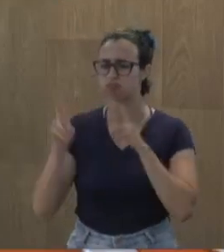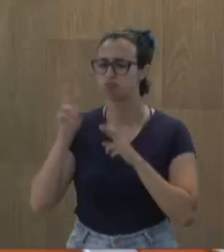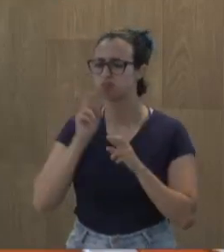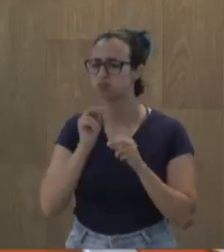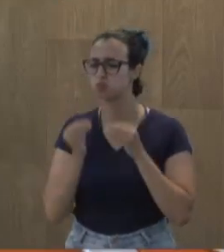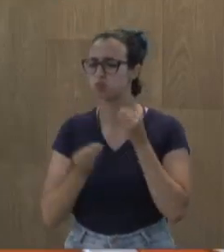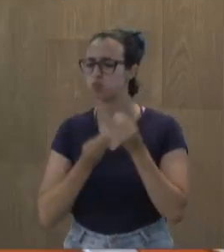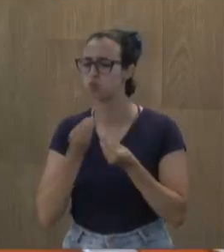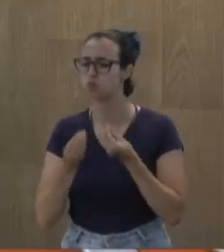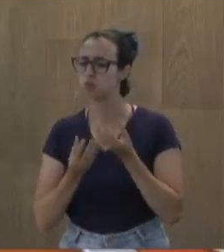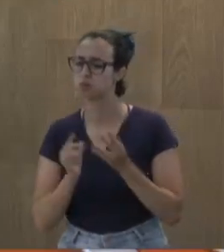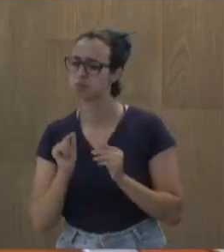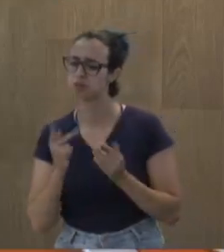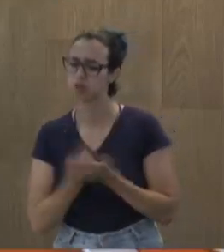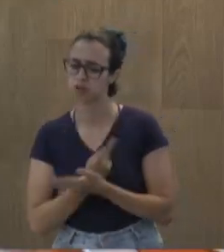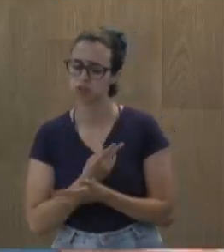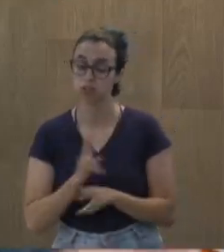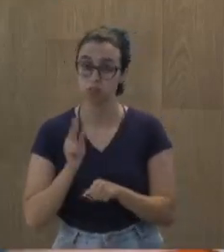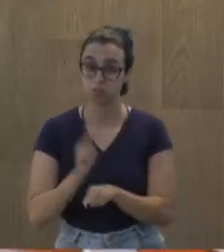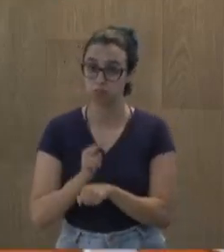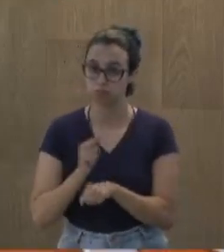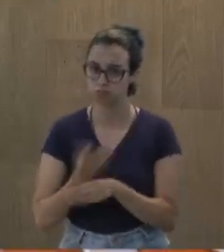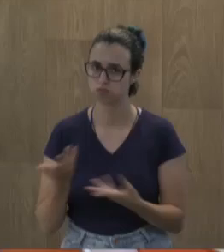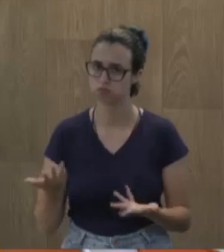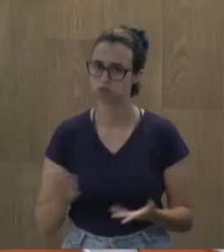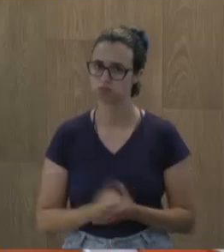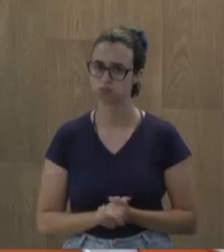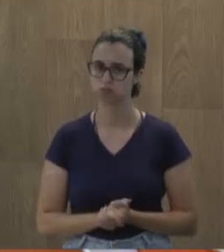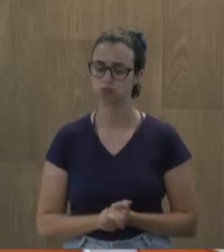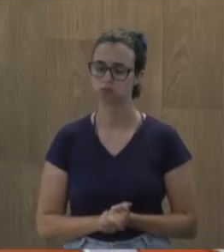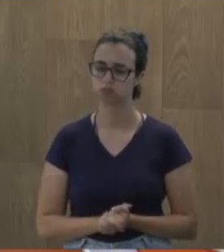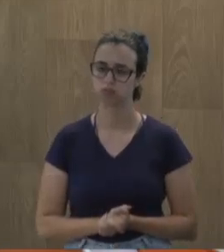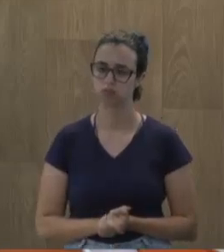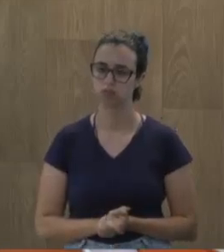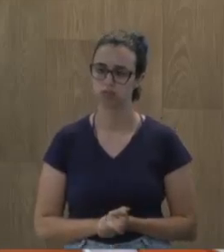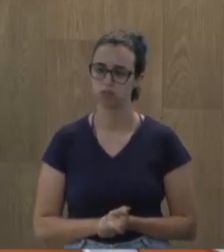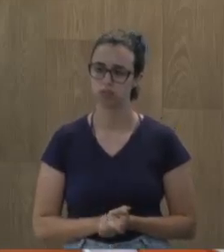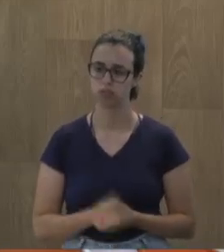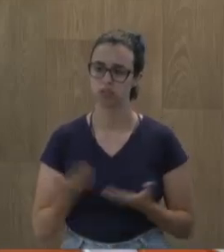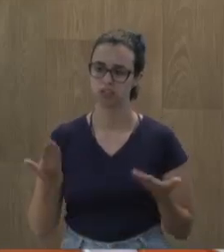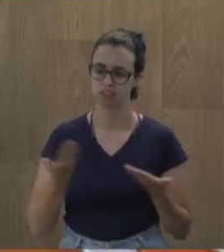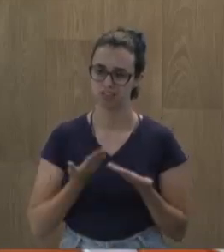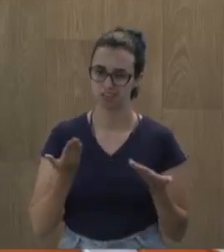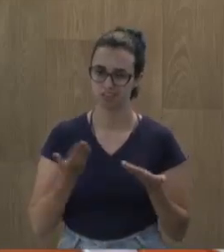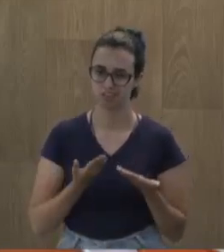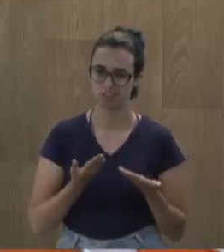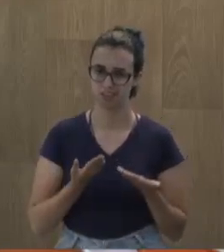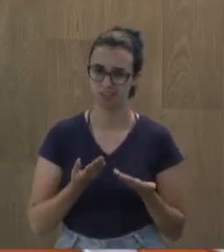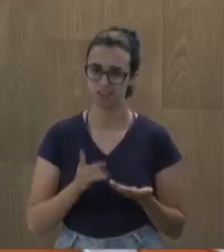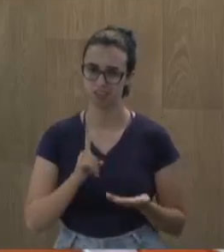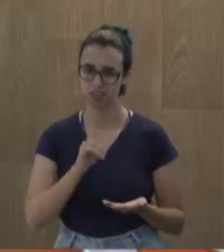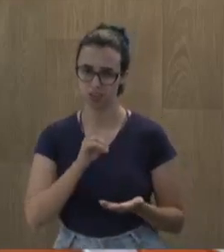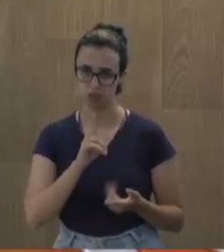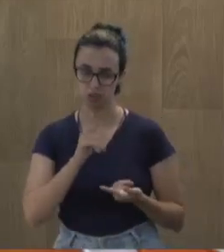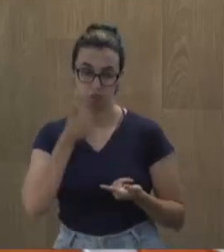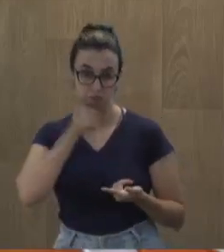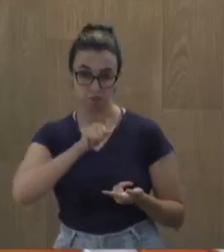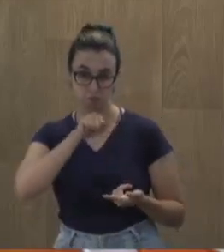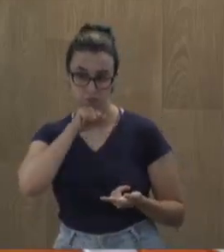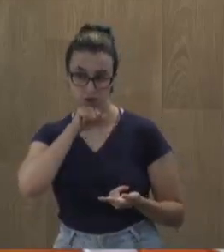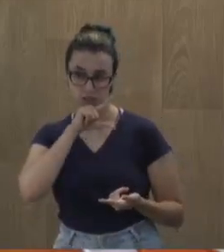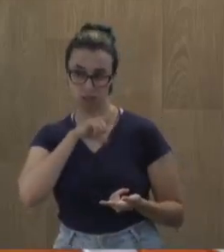ferindo as nossas crianças agora os divinopolitano está fazendo a lista Aí para não ir à escola amanhã